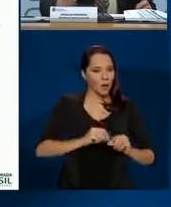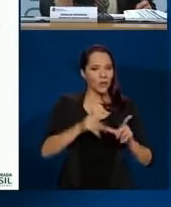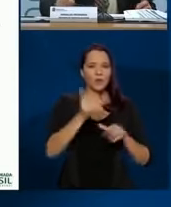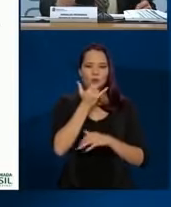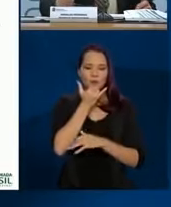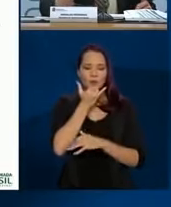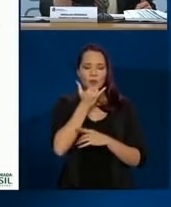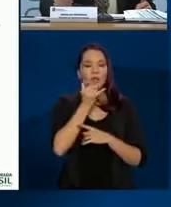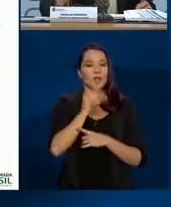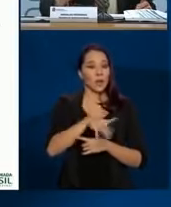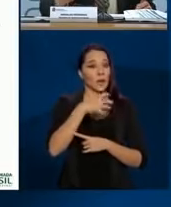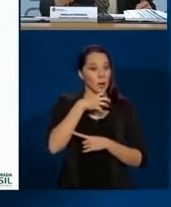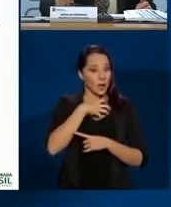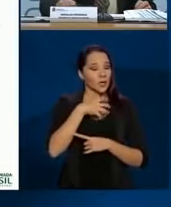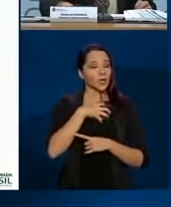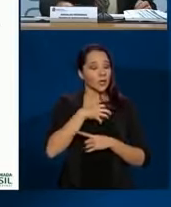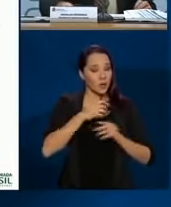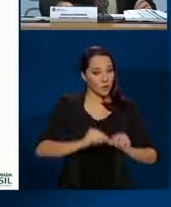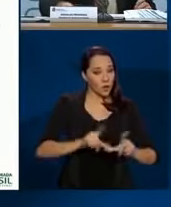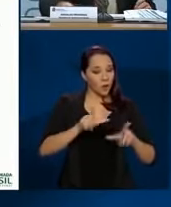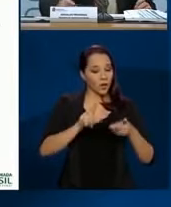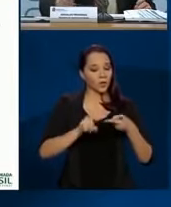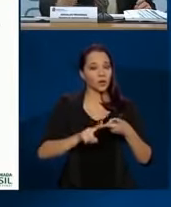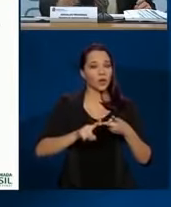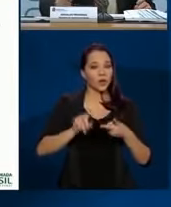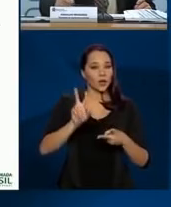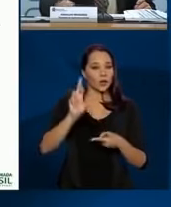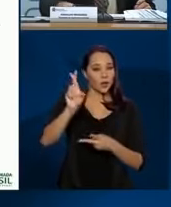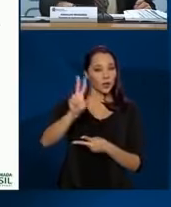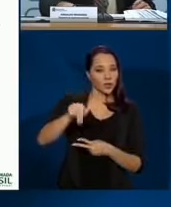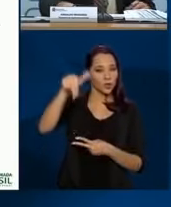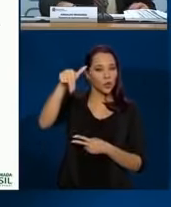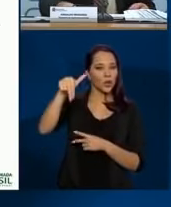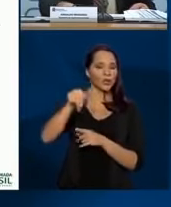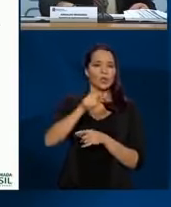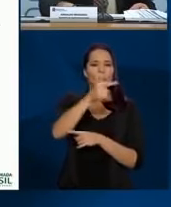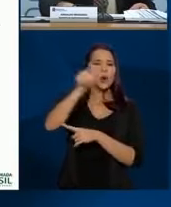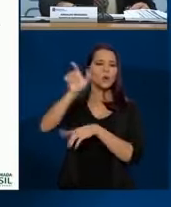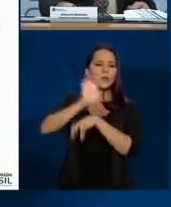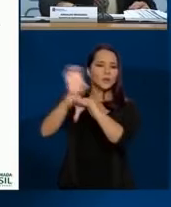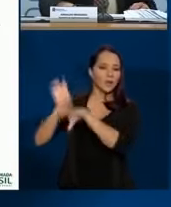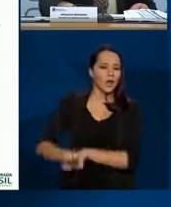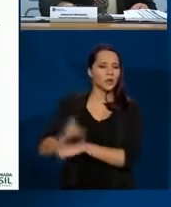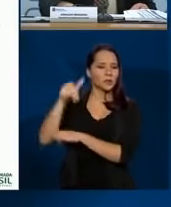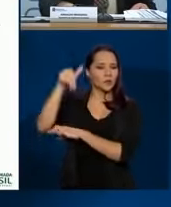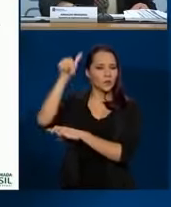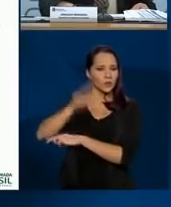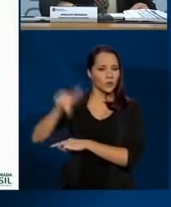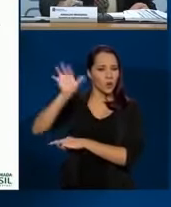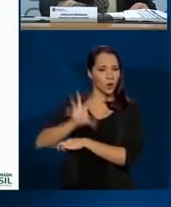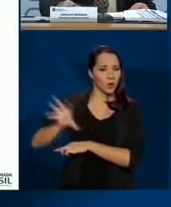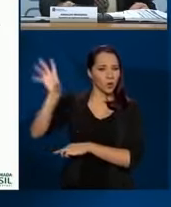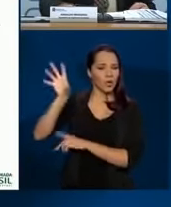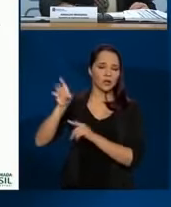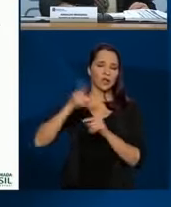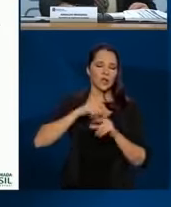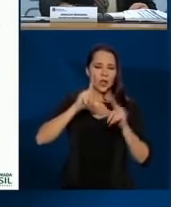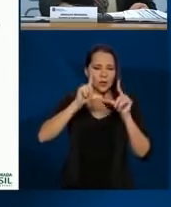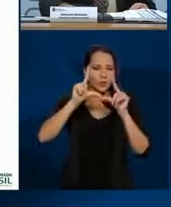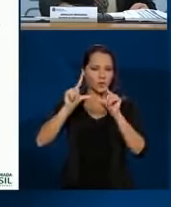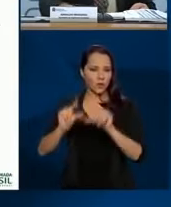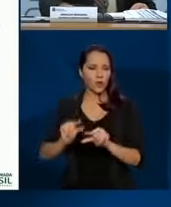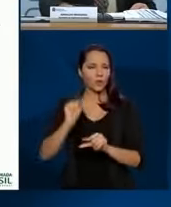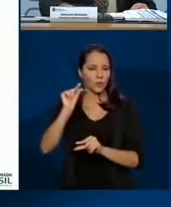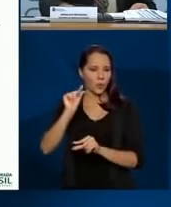em Salvador não, na Bahia como um todo, e no Rio Grande do Norte e nos outros estados do Nordeste, com uma franca redução